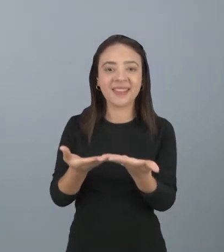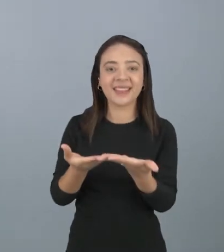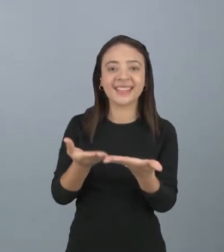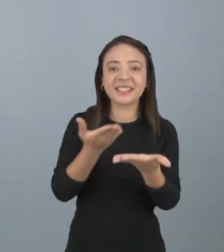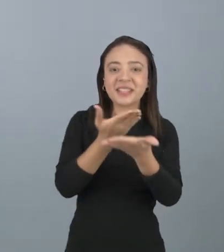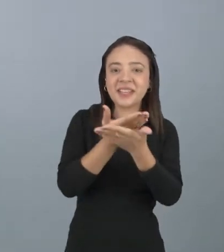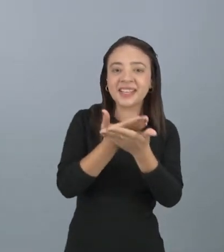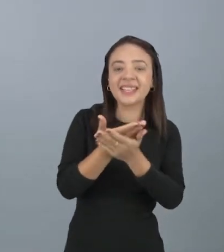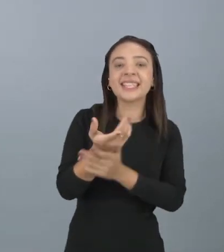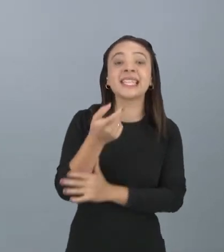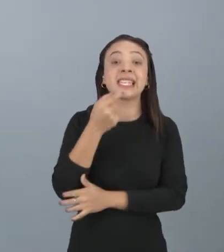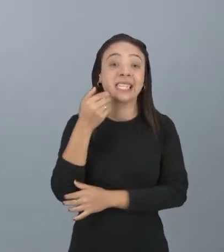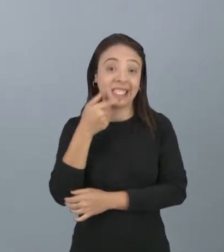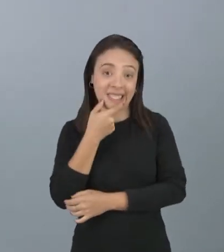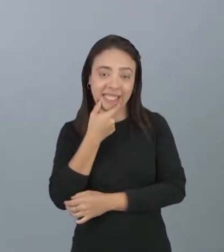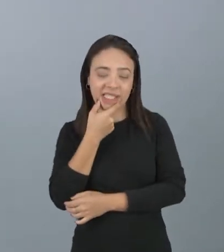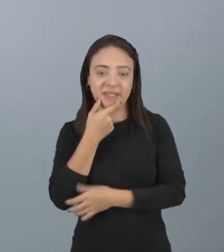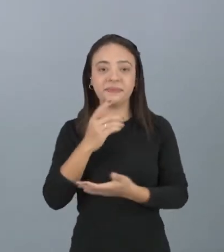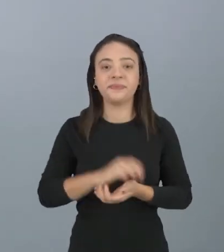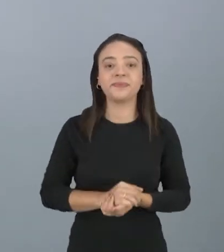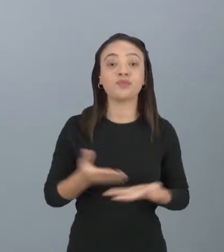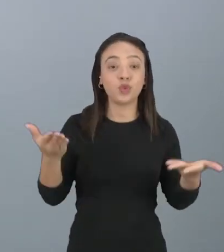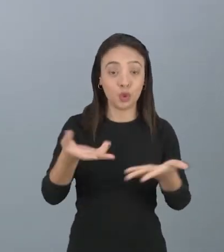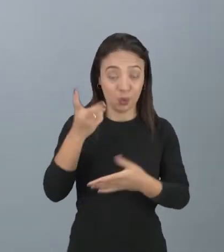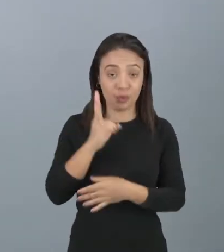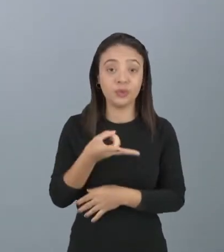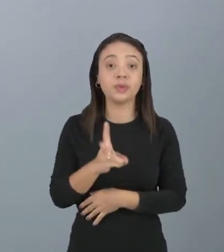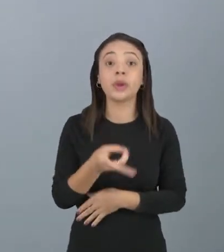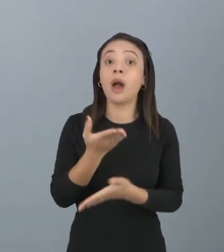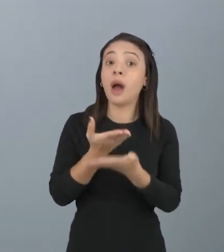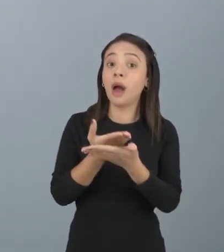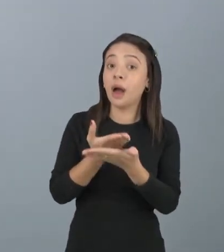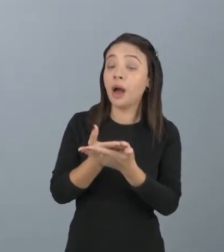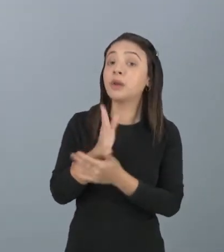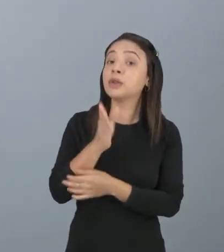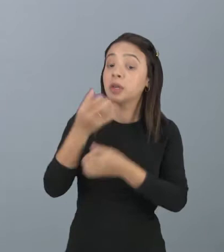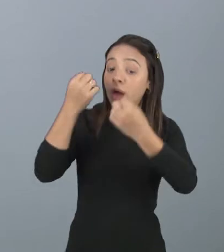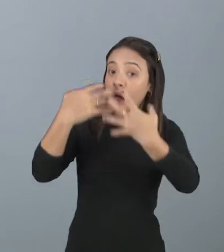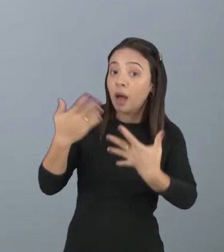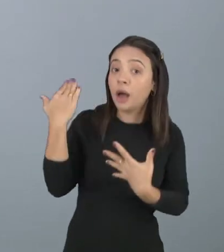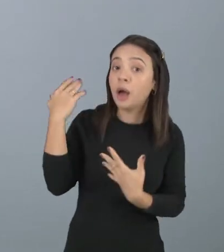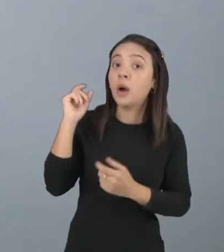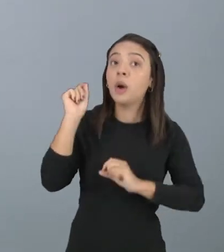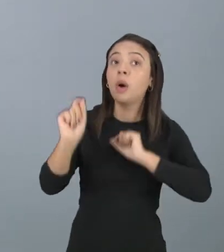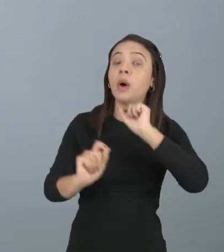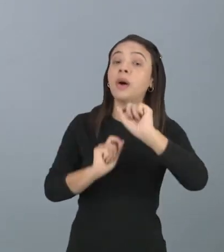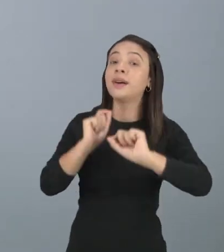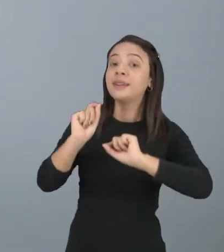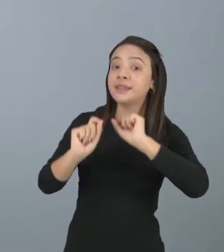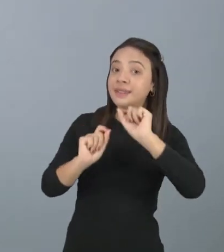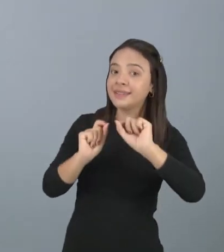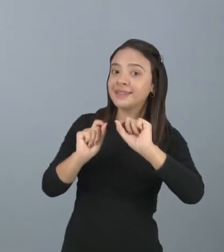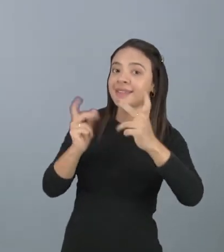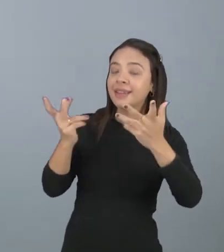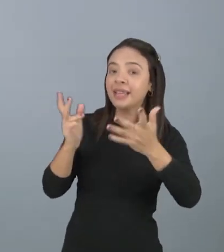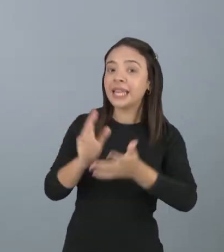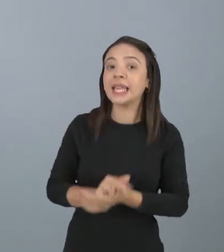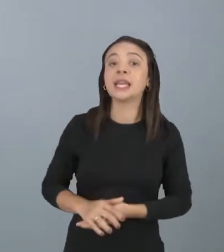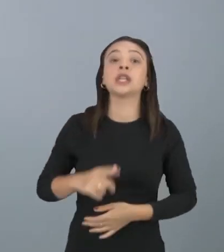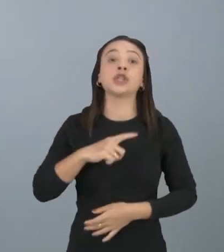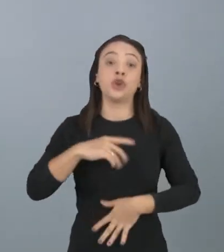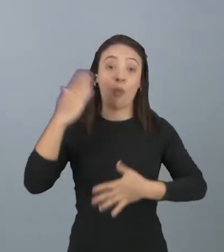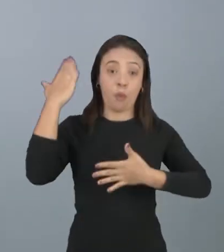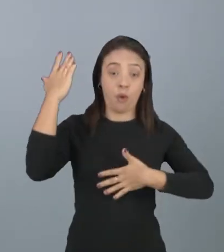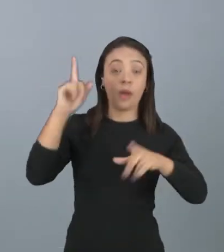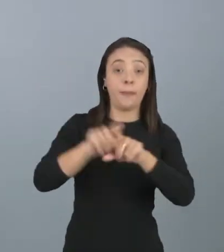nossa aula de inglês. Hoje nós vamos dar continuidade àquela aula que a gente estava falando sobre holidays and celebrations, lembram? Bom,